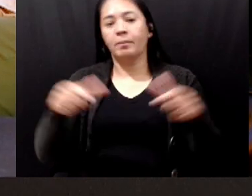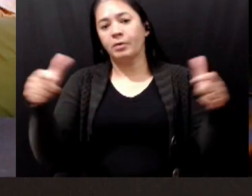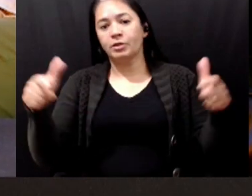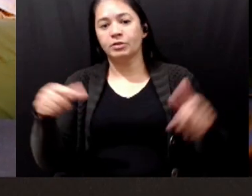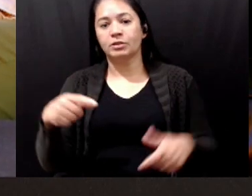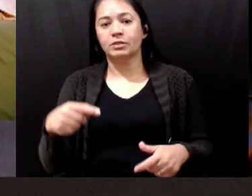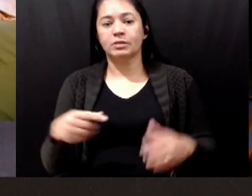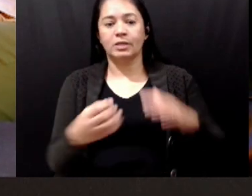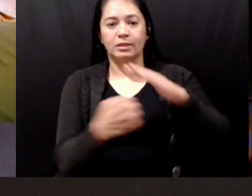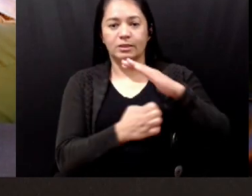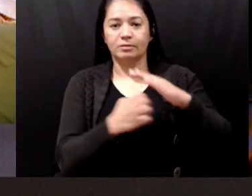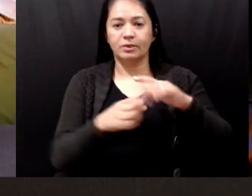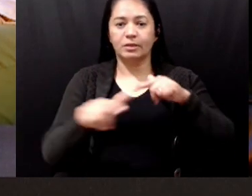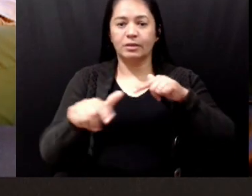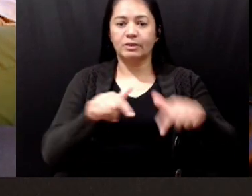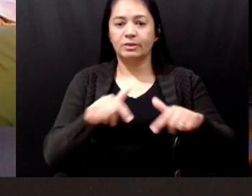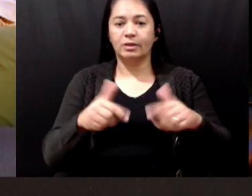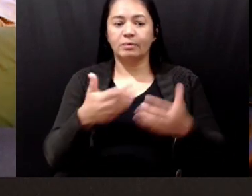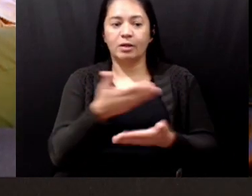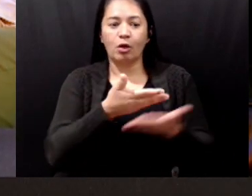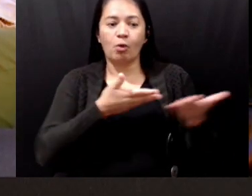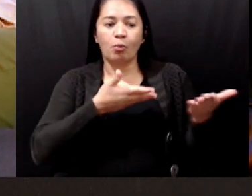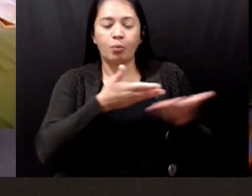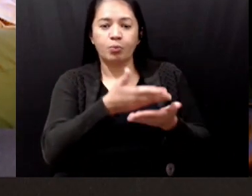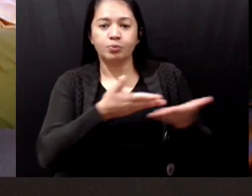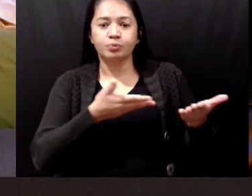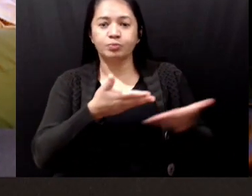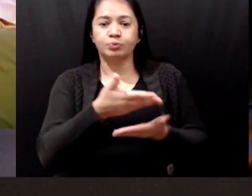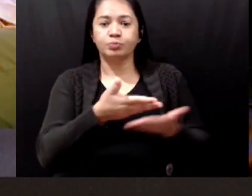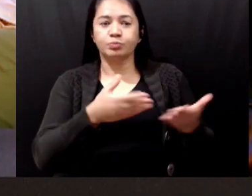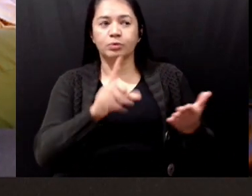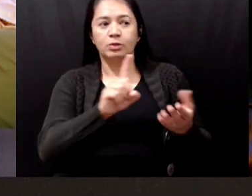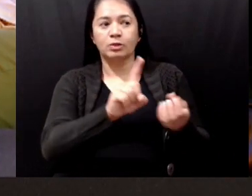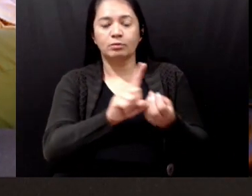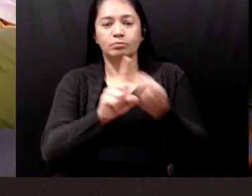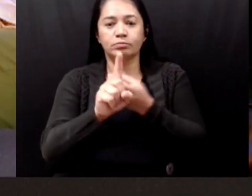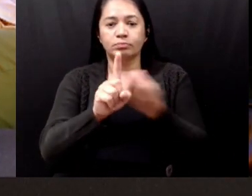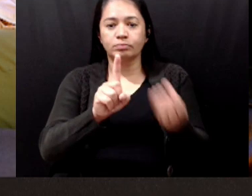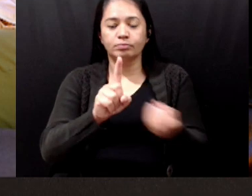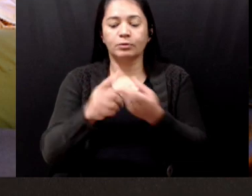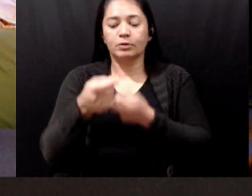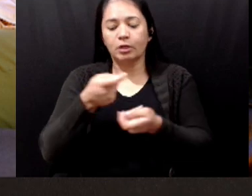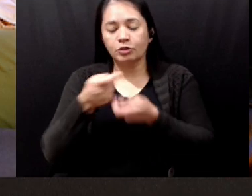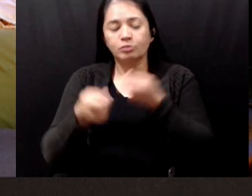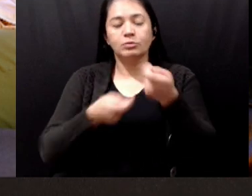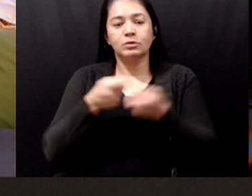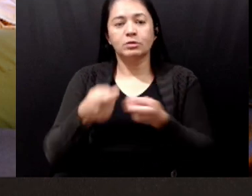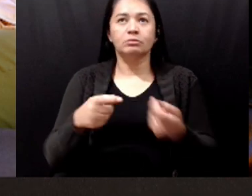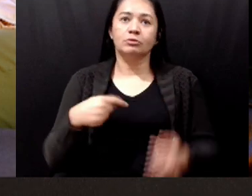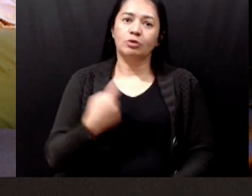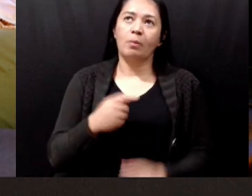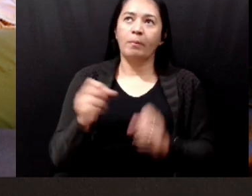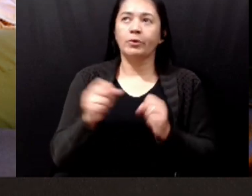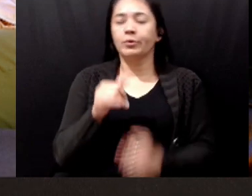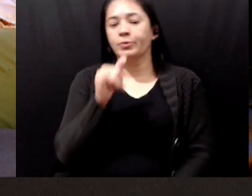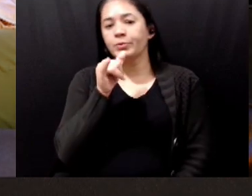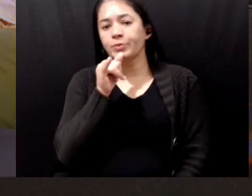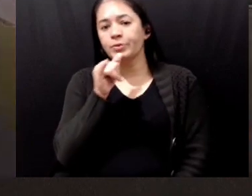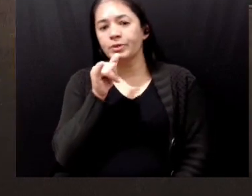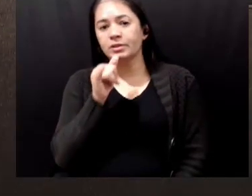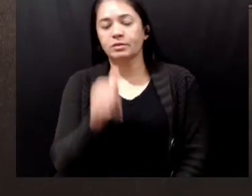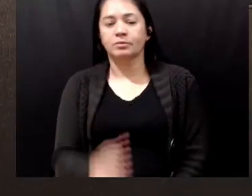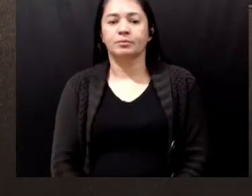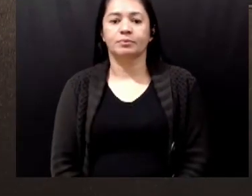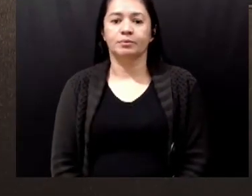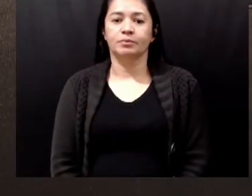como intermediadoras dessa negociação. Né? Então a gente pode pegar aqui o exemplo do indivíduo